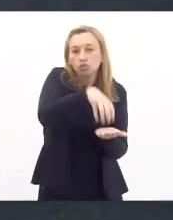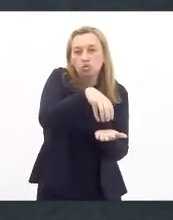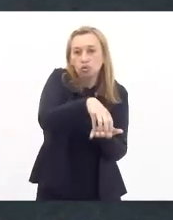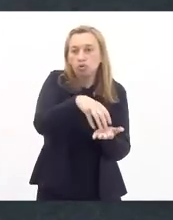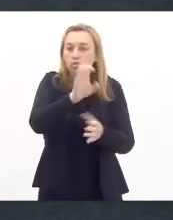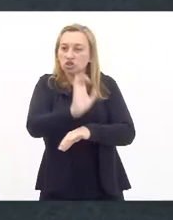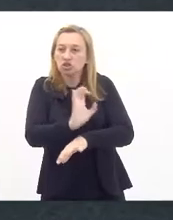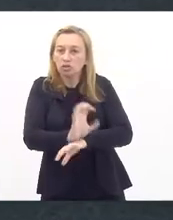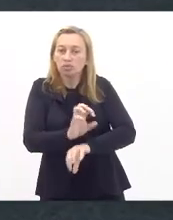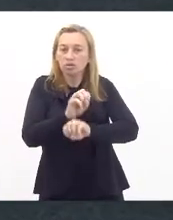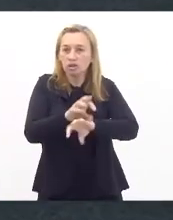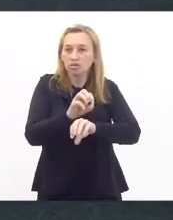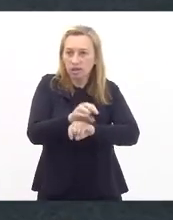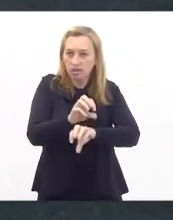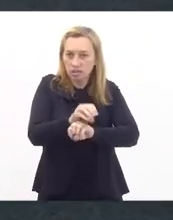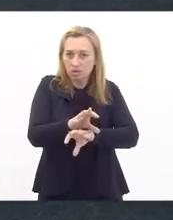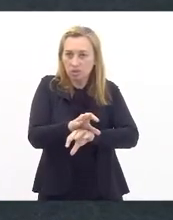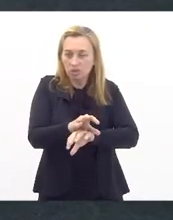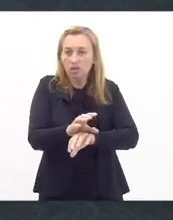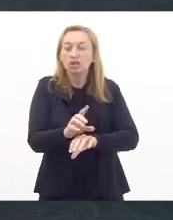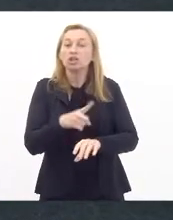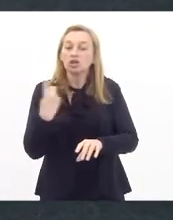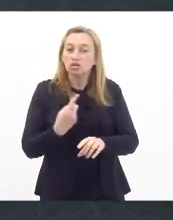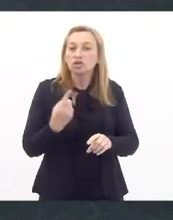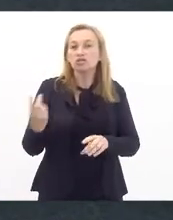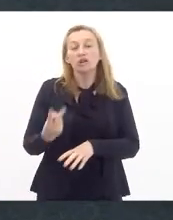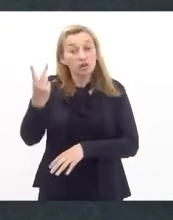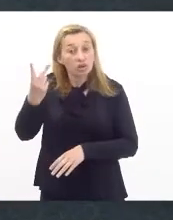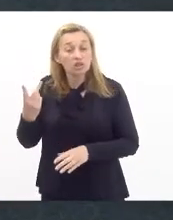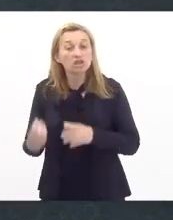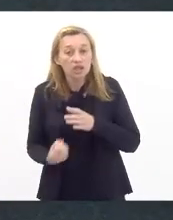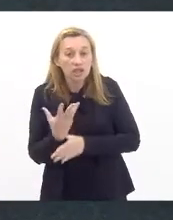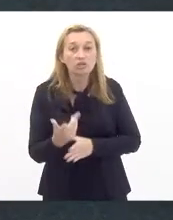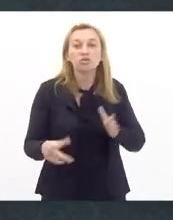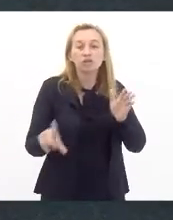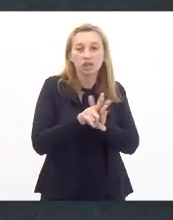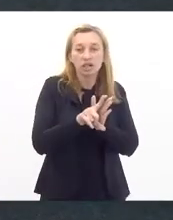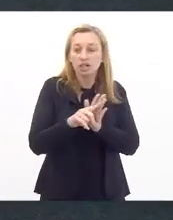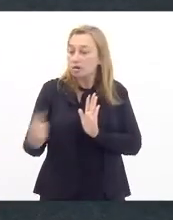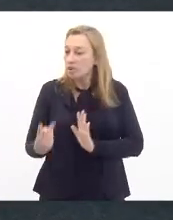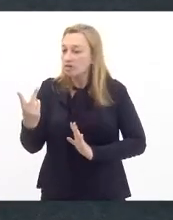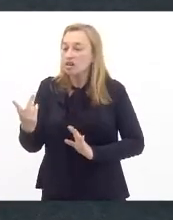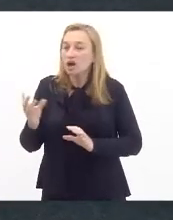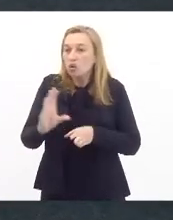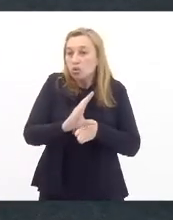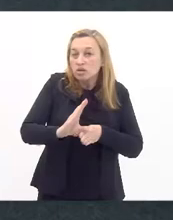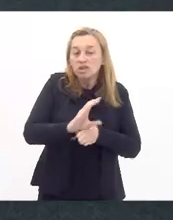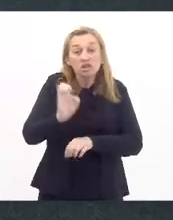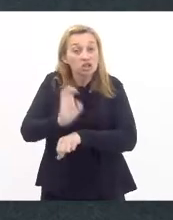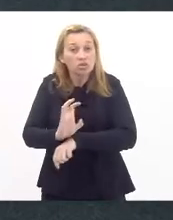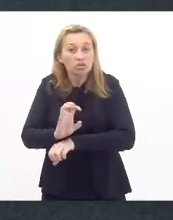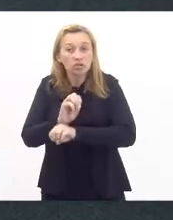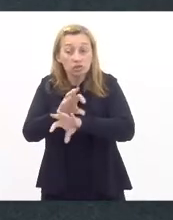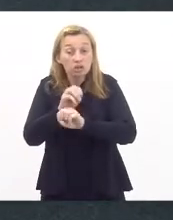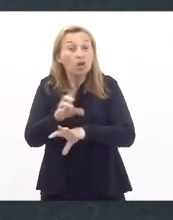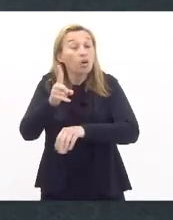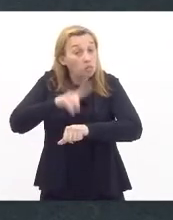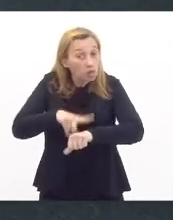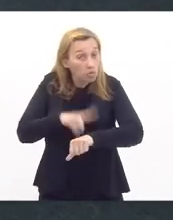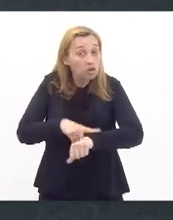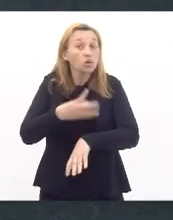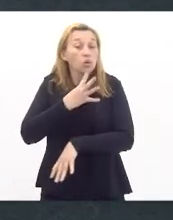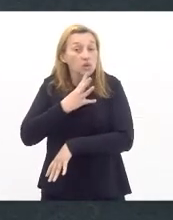Estadual de Educação trânsito aqui tanto valoriza fizemos Leite nascer mulher para para valorizar o Conselho Estadual de Educação esse é o momento